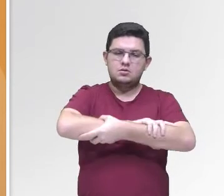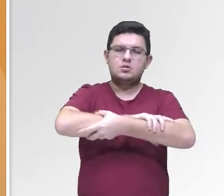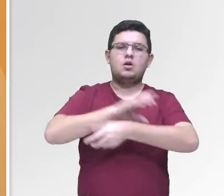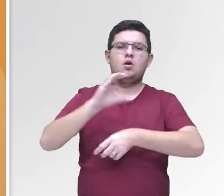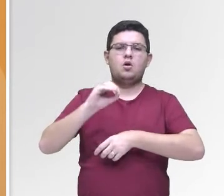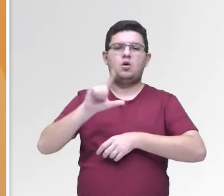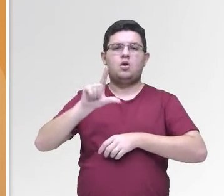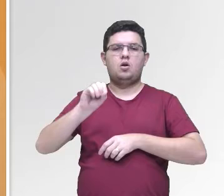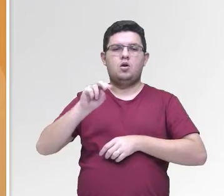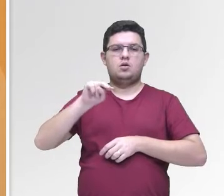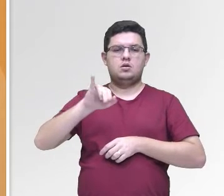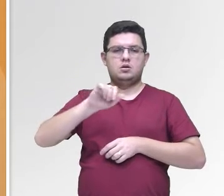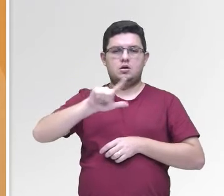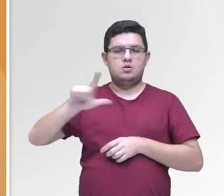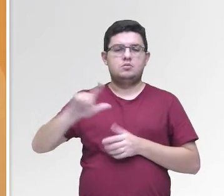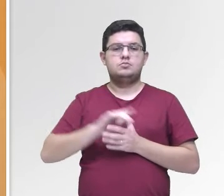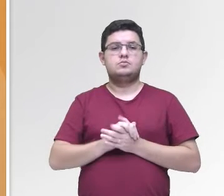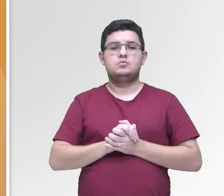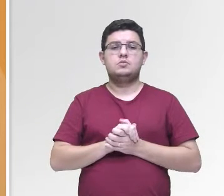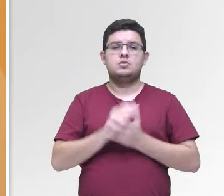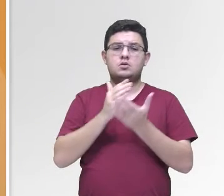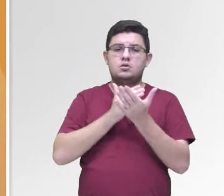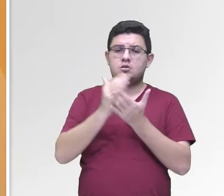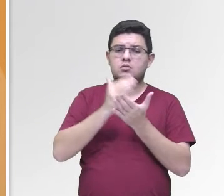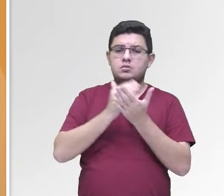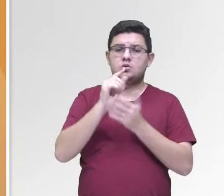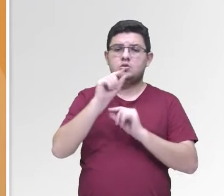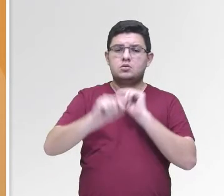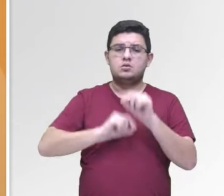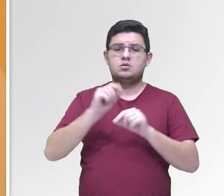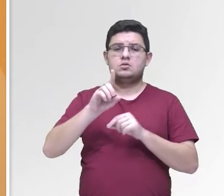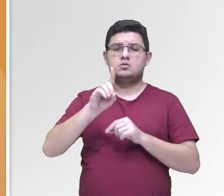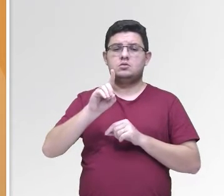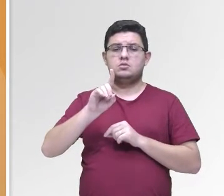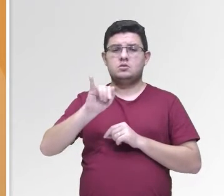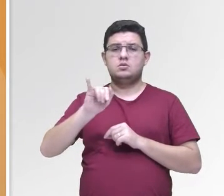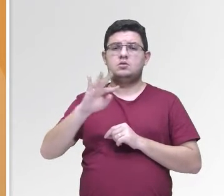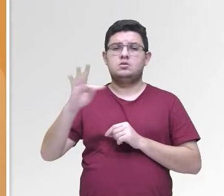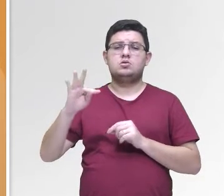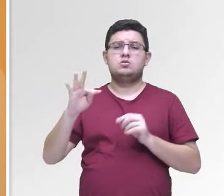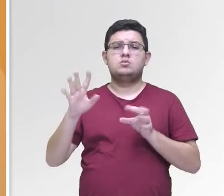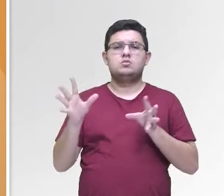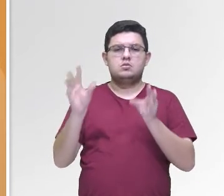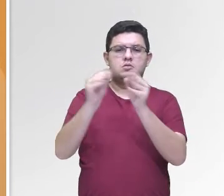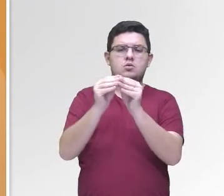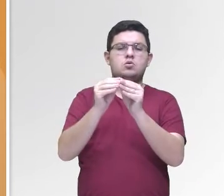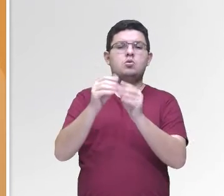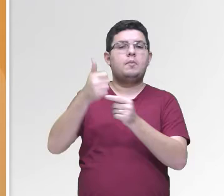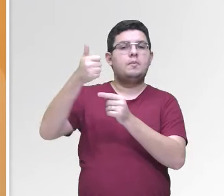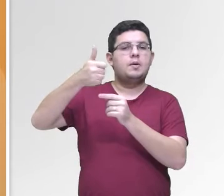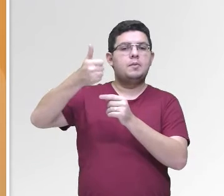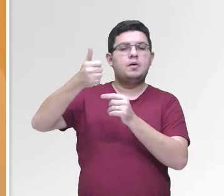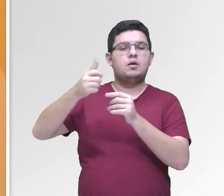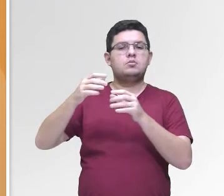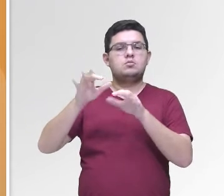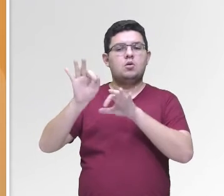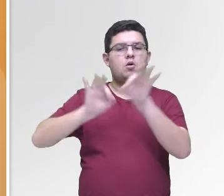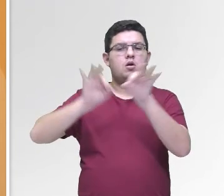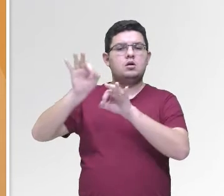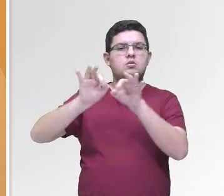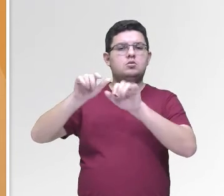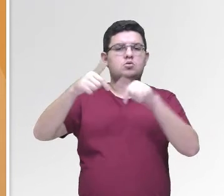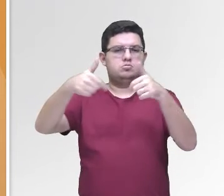deu origem ao chamado DIT, Primeira Divisão Internacional do Trabalho. Sobre o